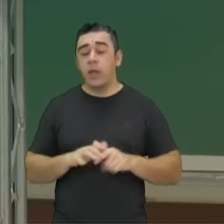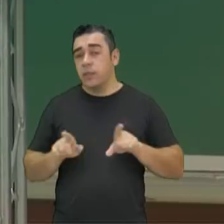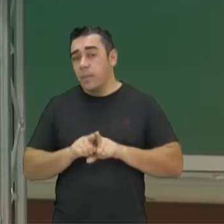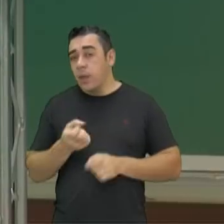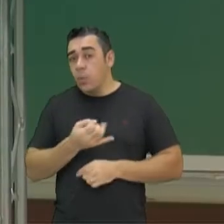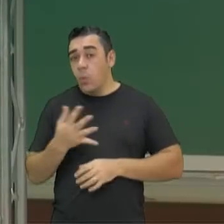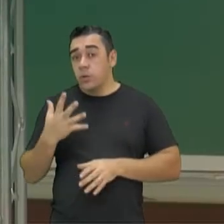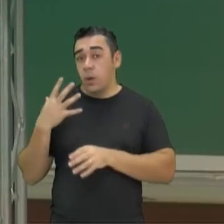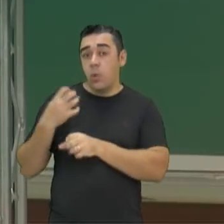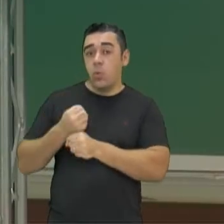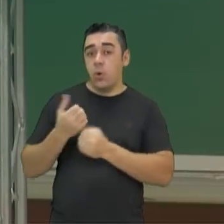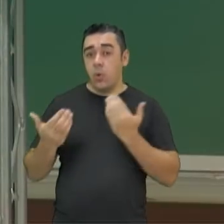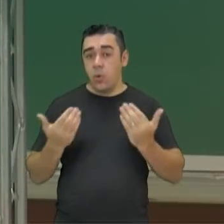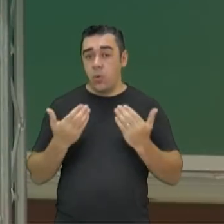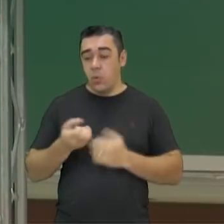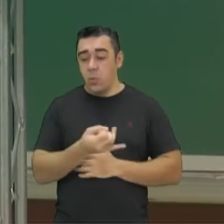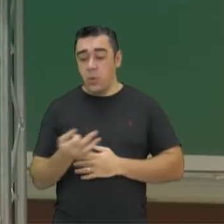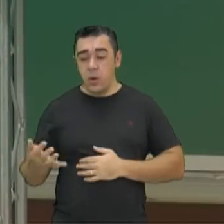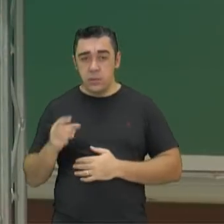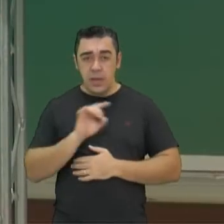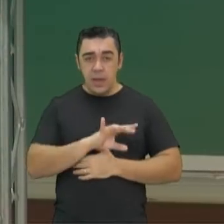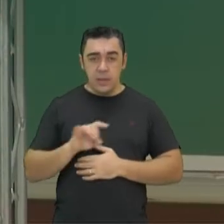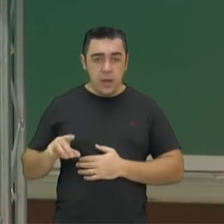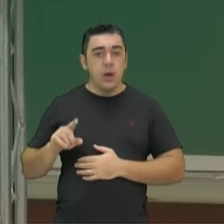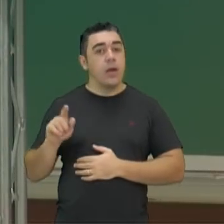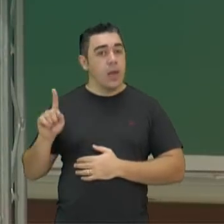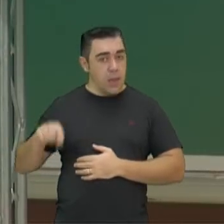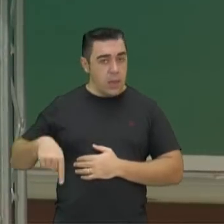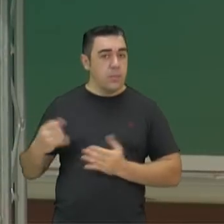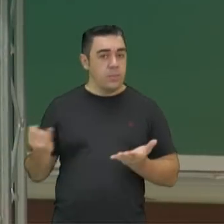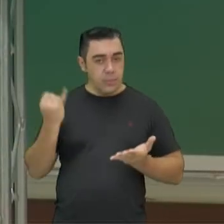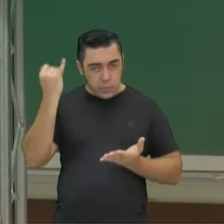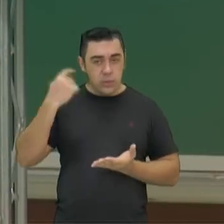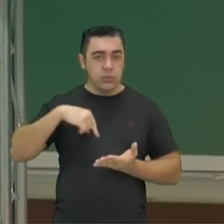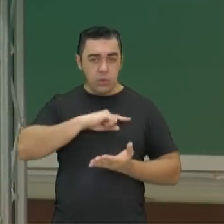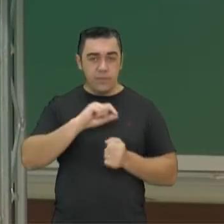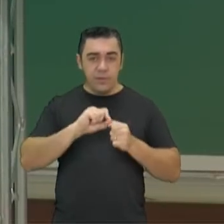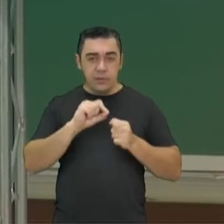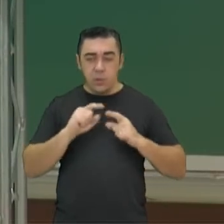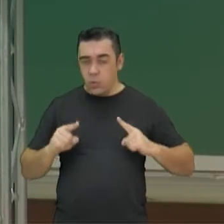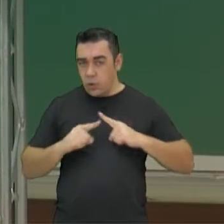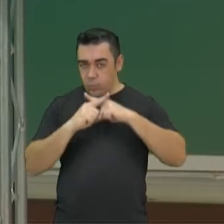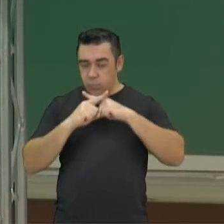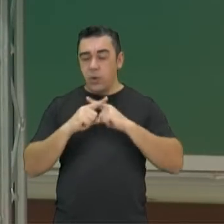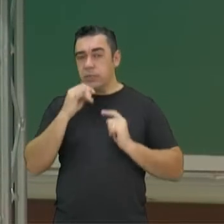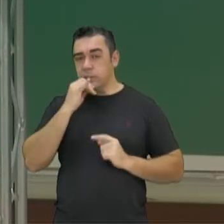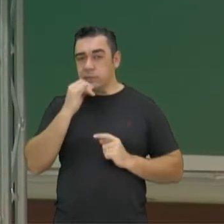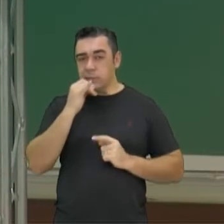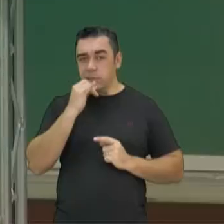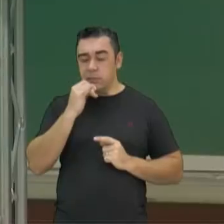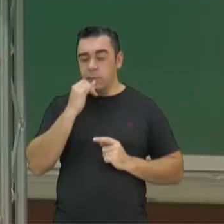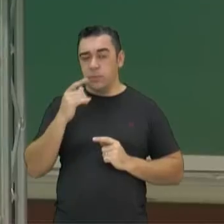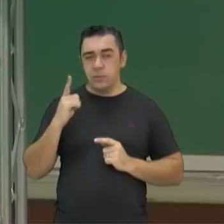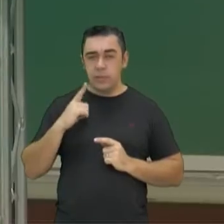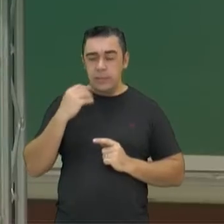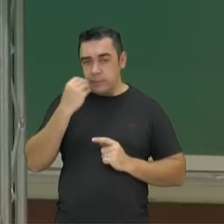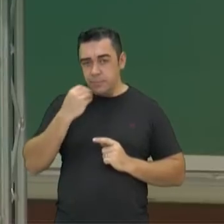uma das coisas mais importantes no xadrez, para que a gente tenha uma partida ali de um nível mais